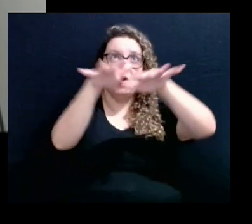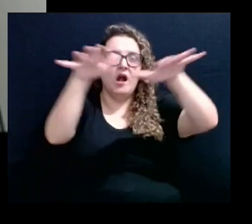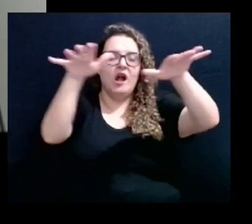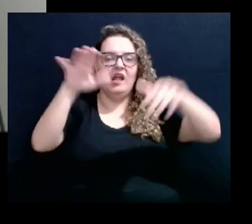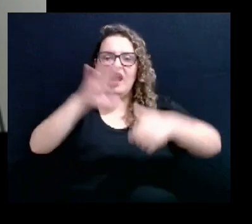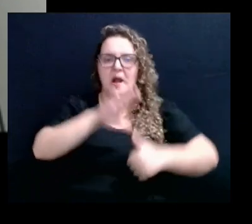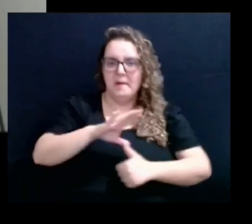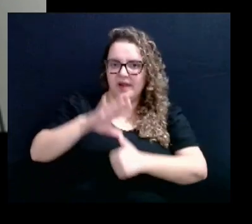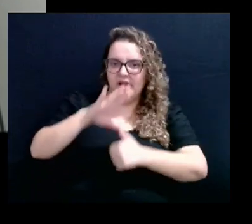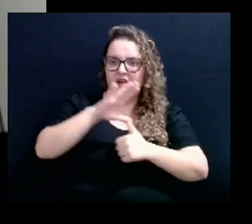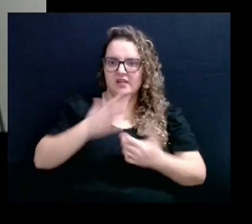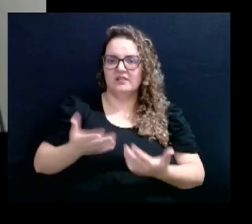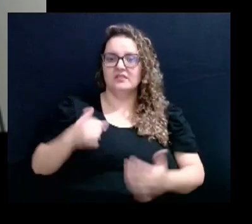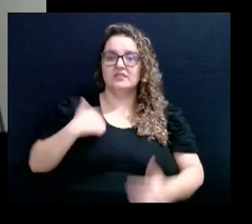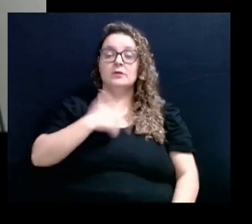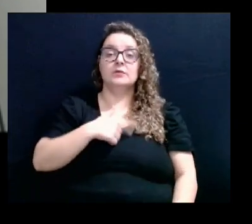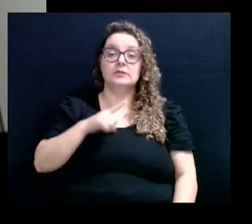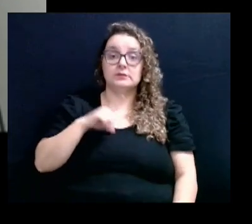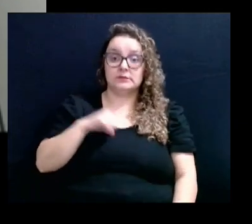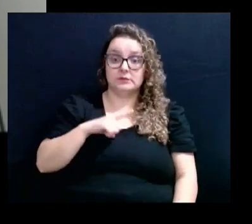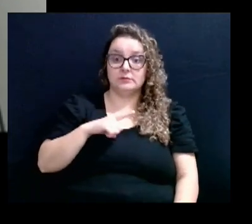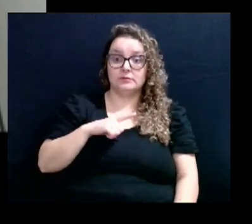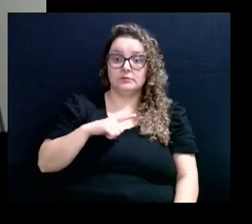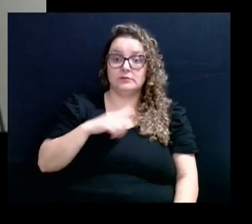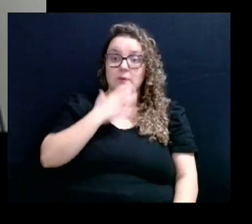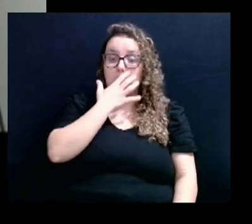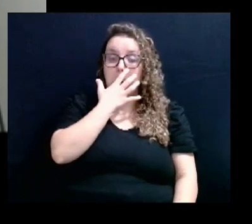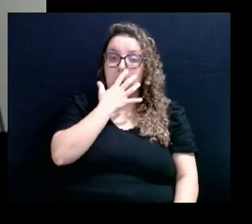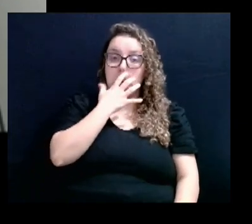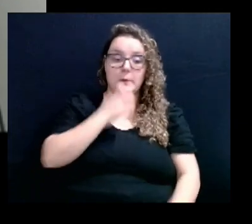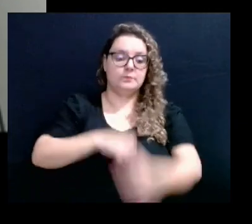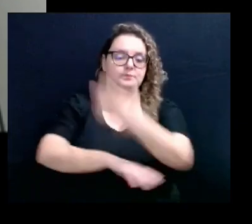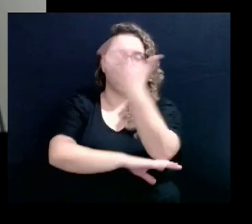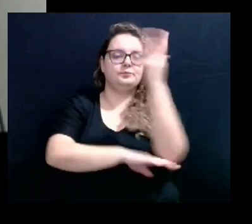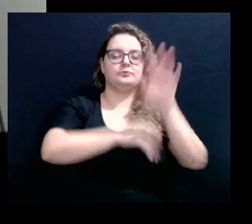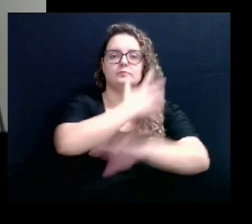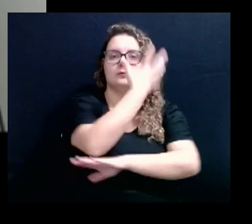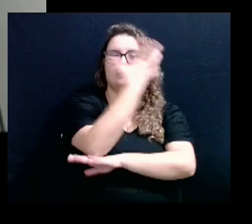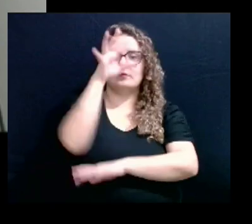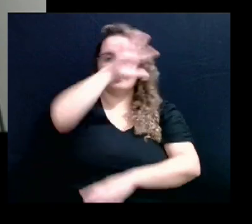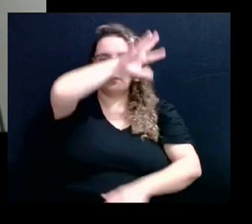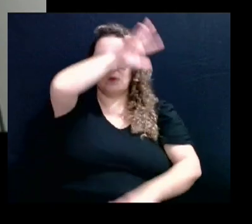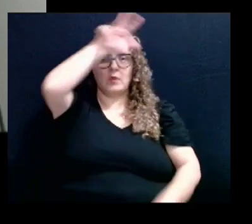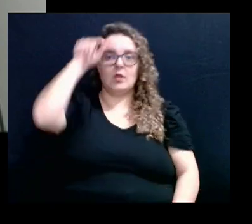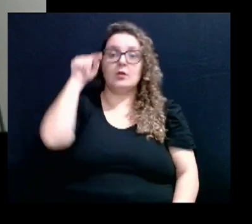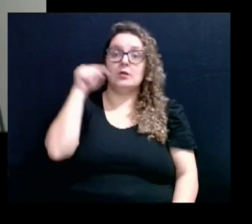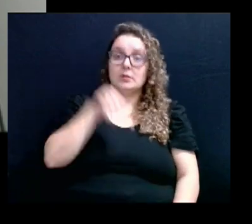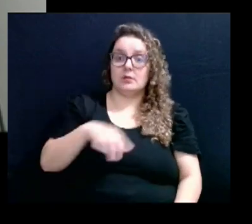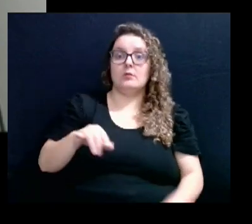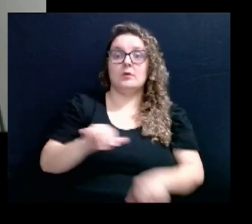gente tem tanto a parte da floresta amazônica como sendo esse mecanismo que